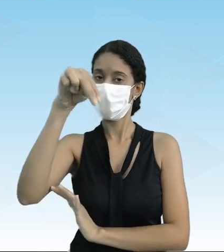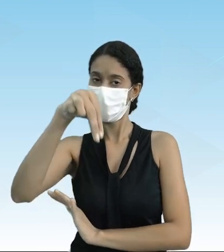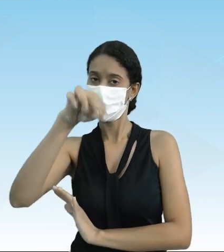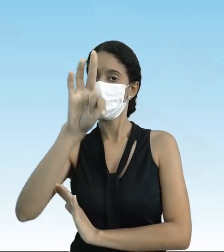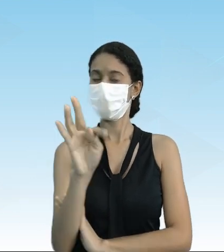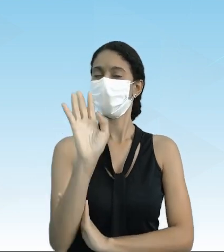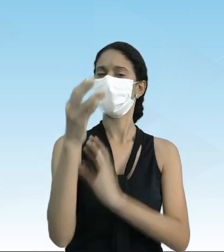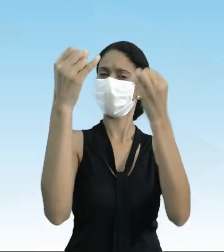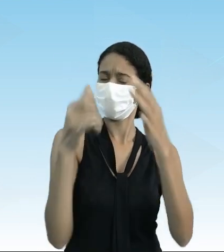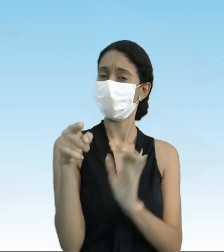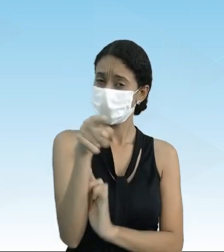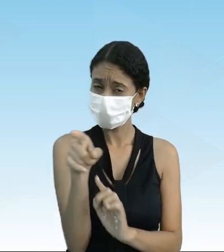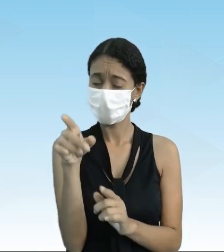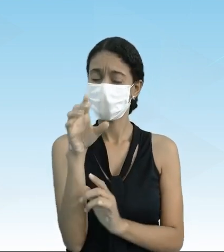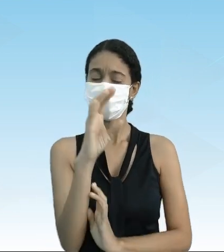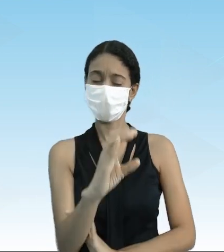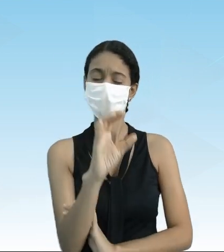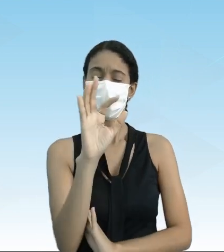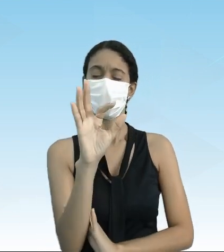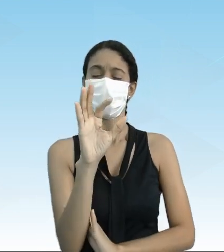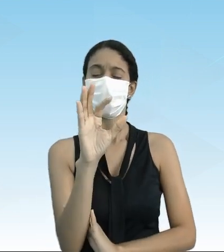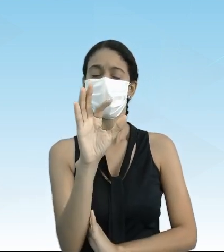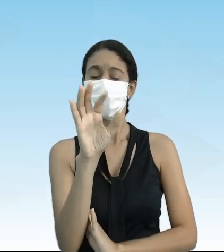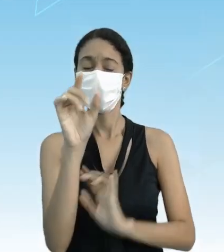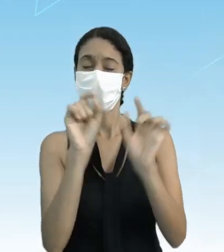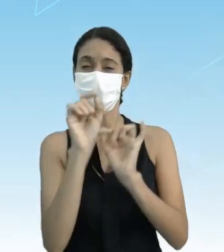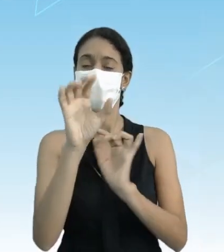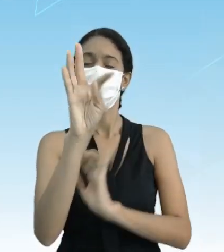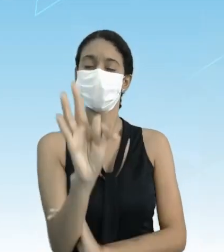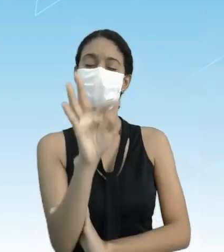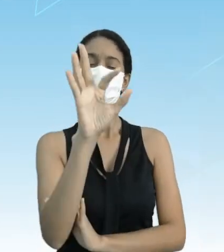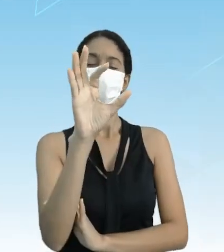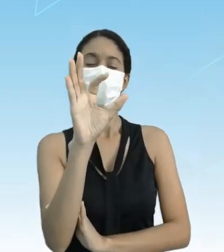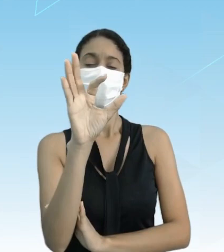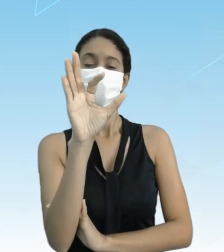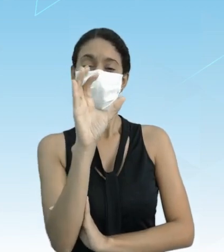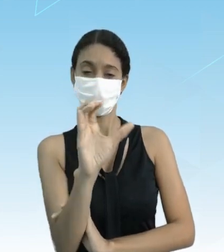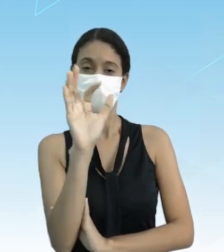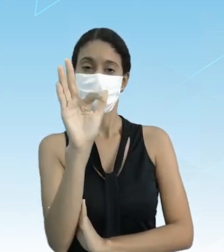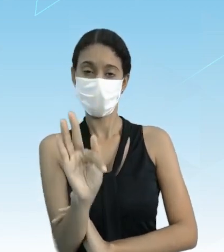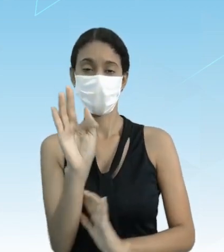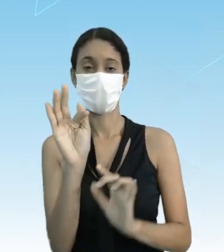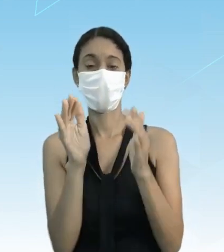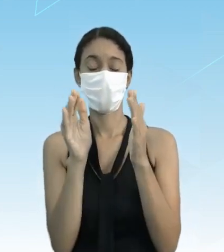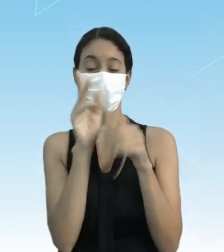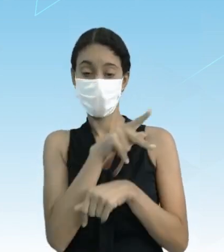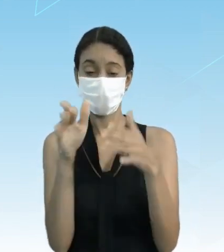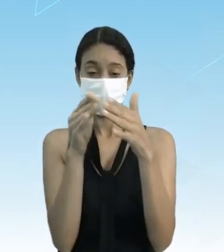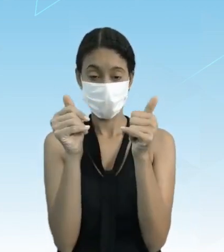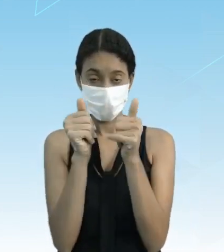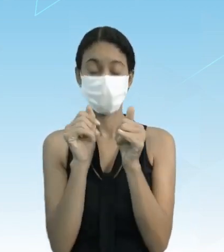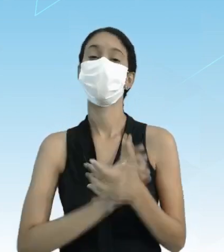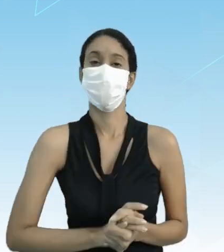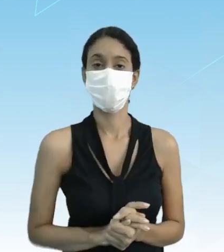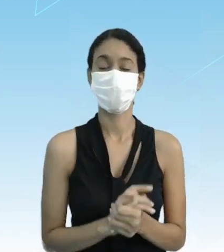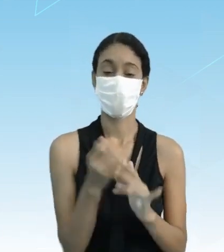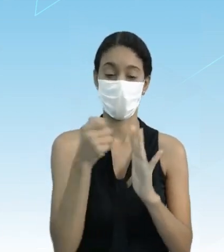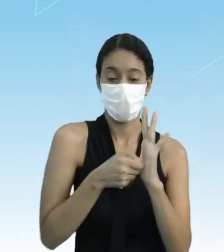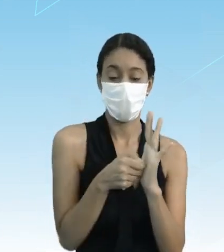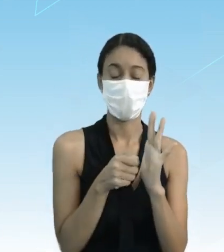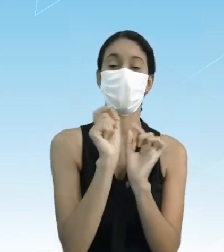que o professor de português, de qualquer outra disciplina, vai justamente pedir, exigir para